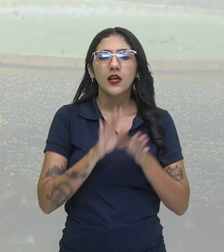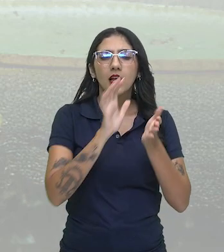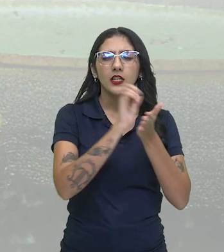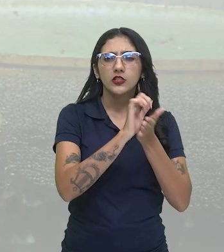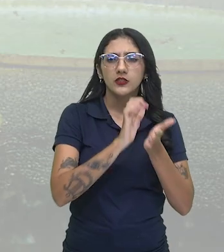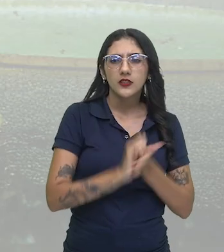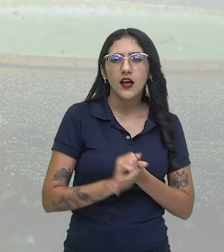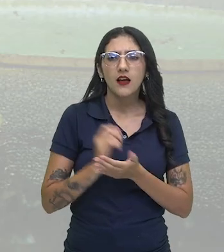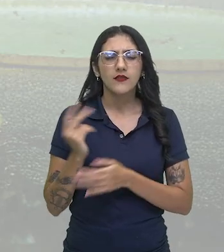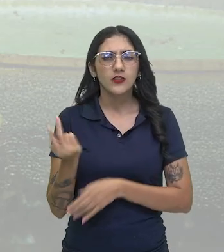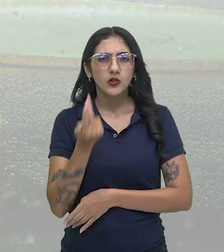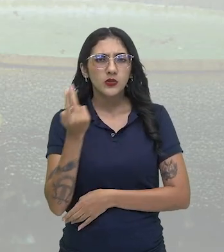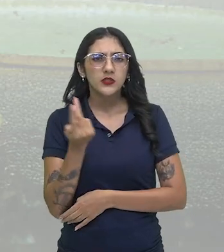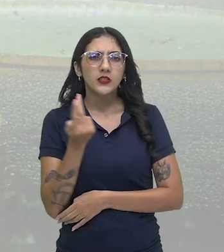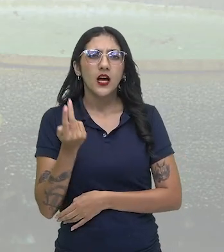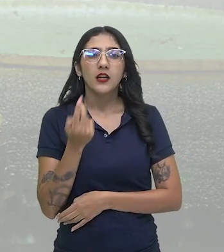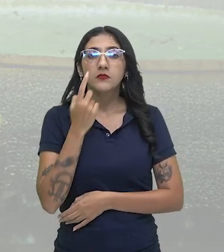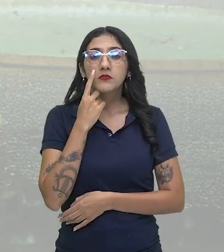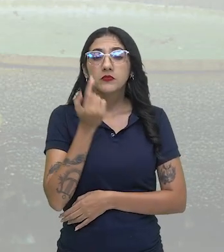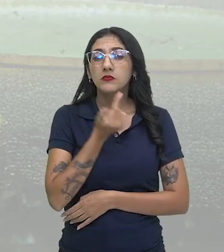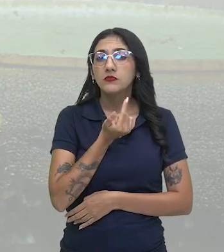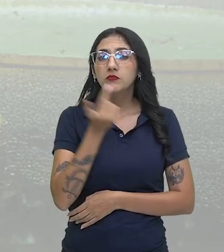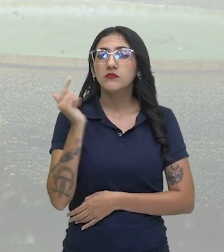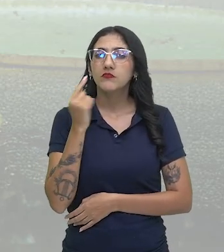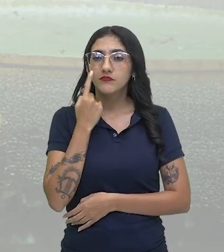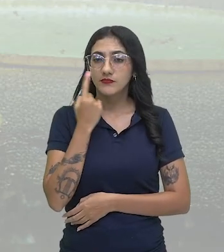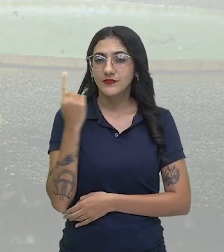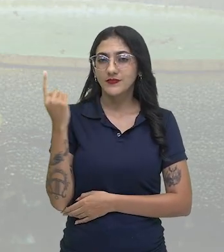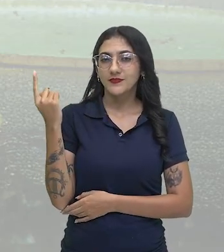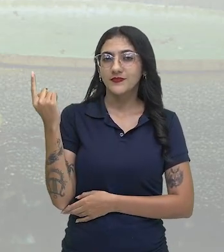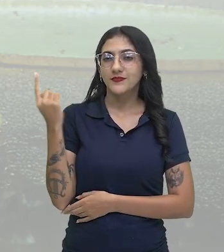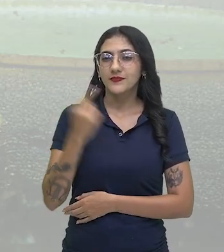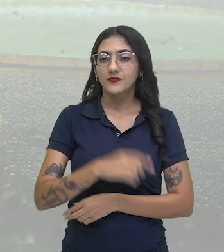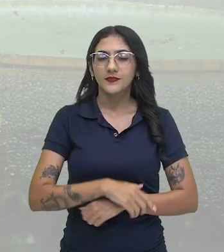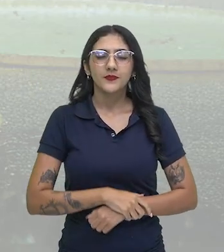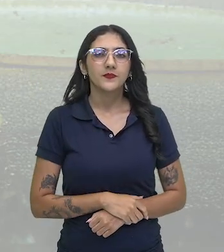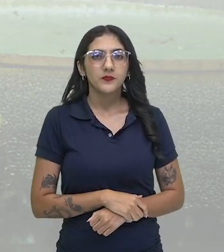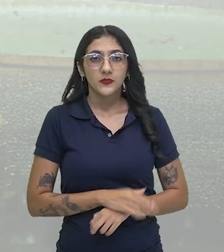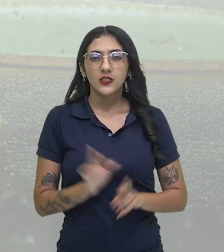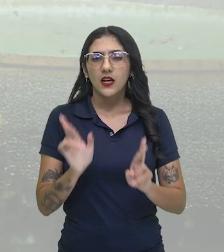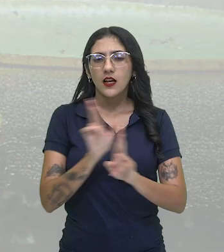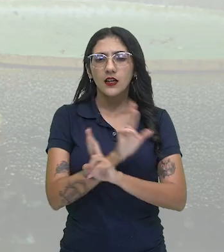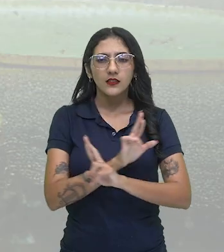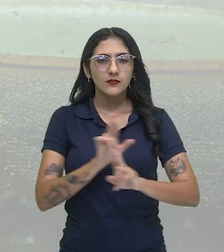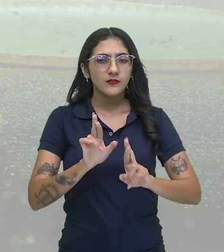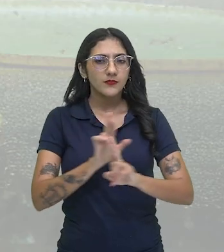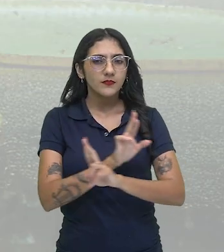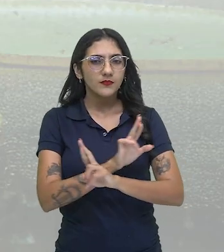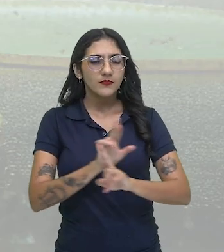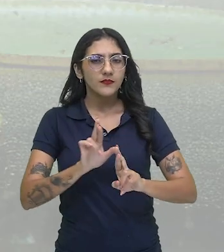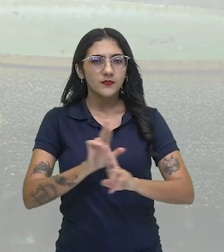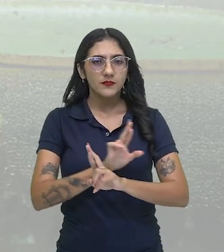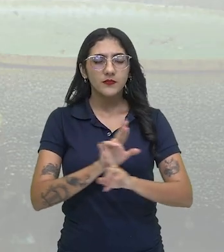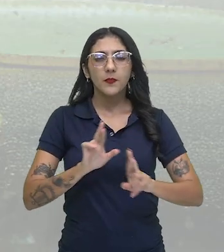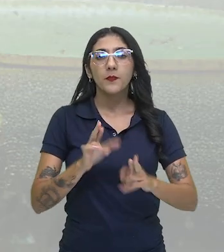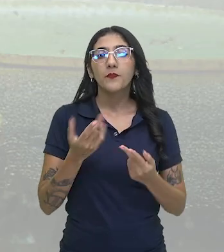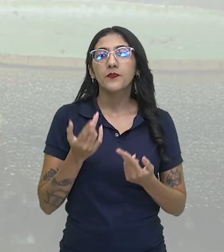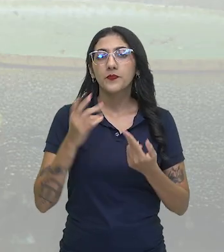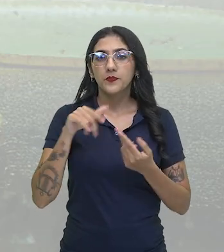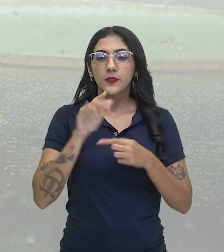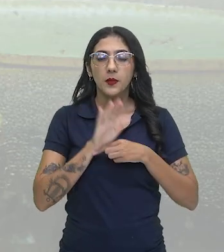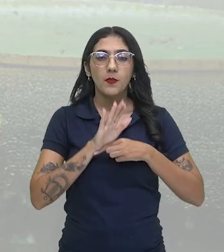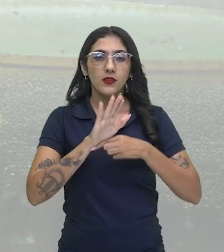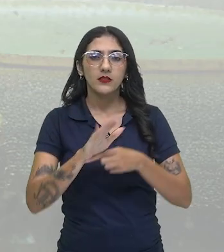valorizar, nós também temos o próximo tópico, que é relacionar. Ou seja, evidenciar